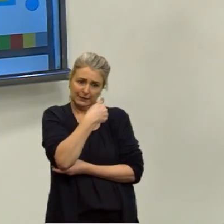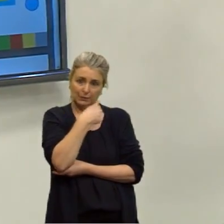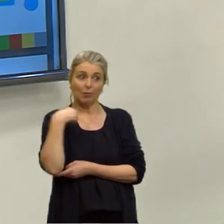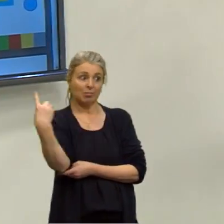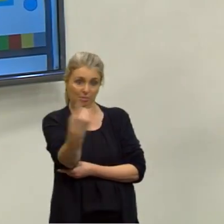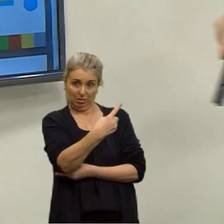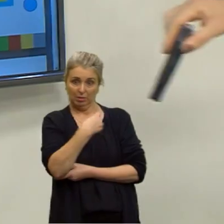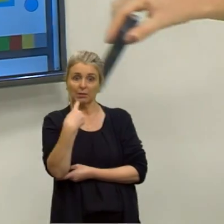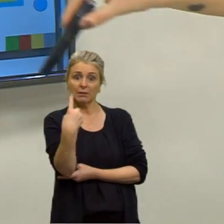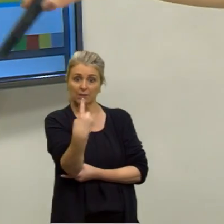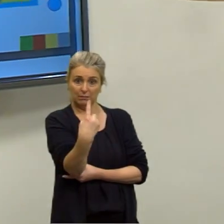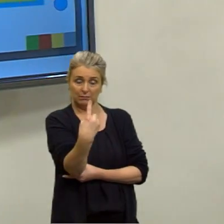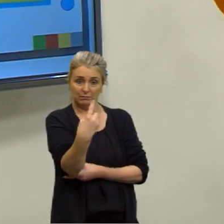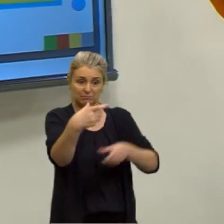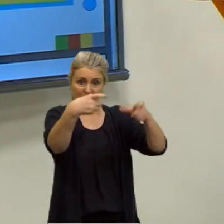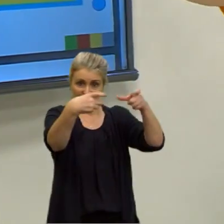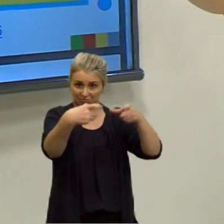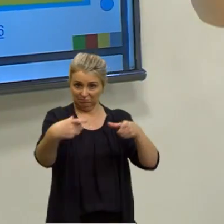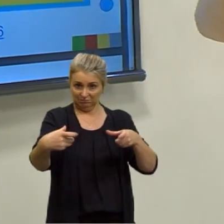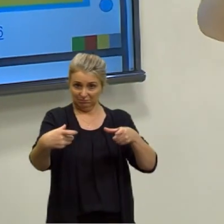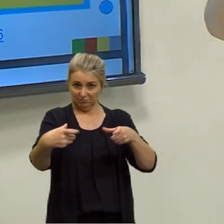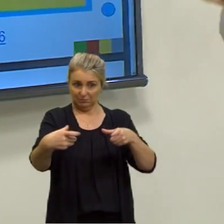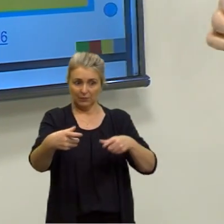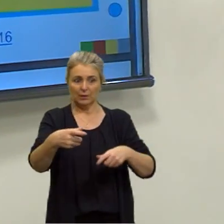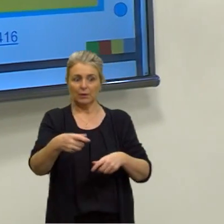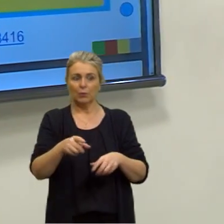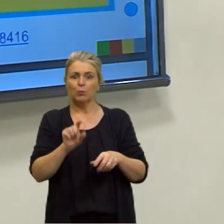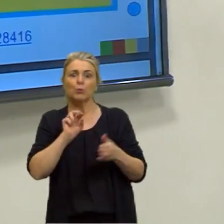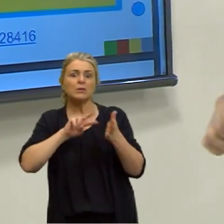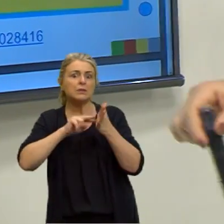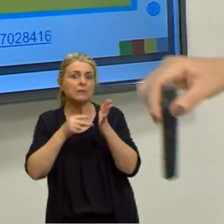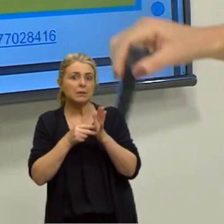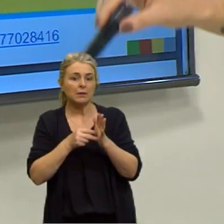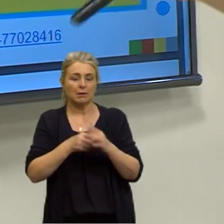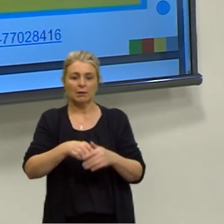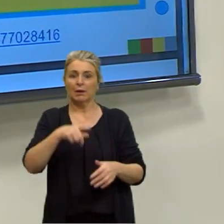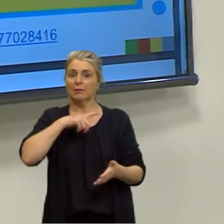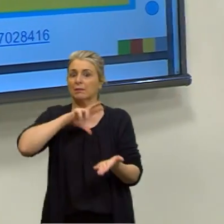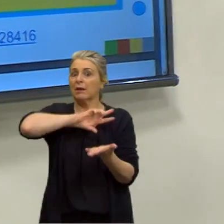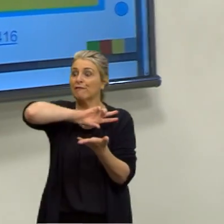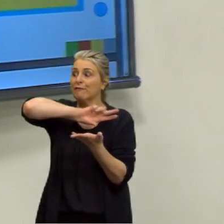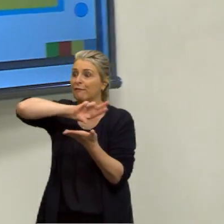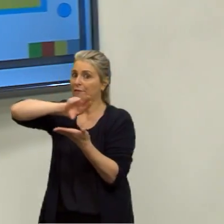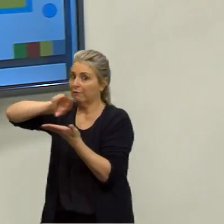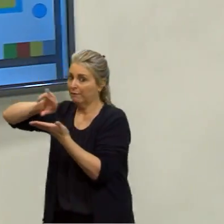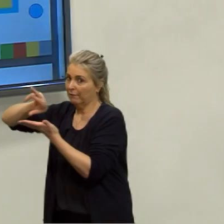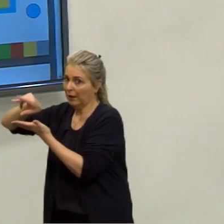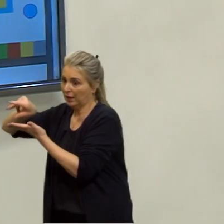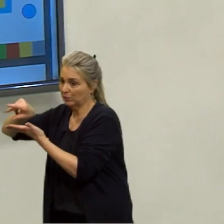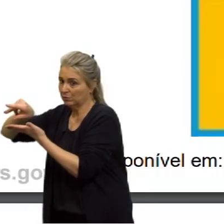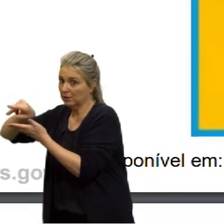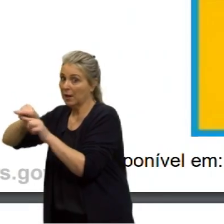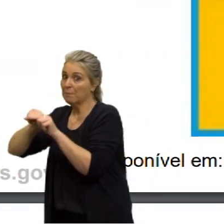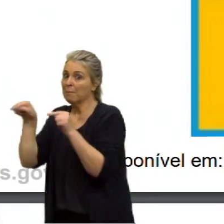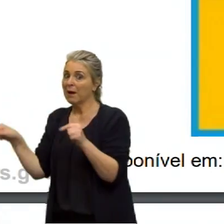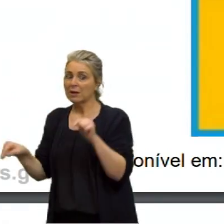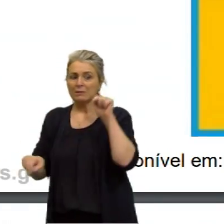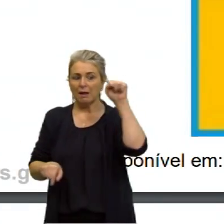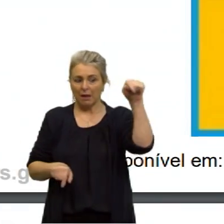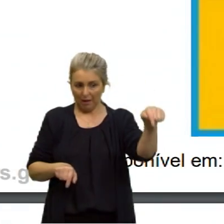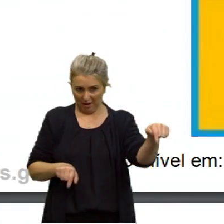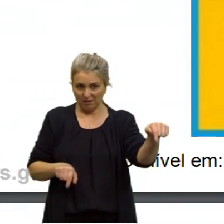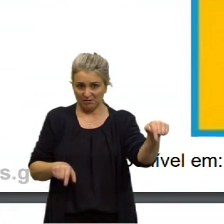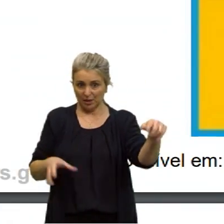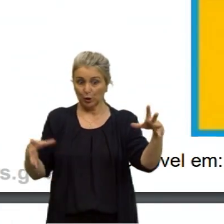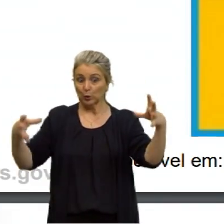daqui eu tô dizendo que eu tenho vários rapazes e de todos esses rapazes este é um